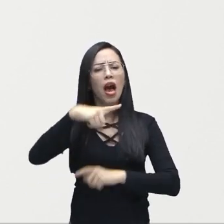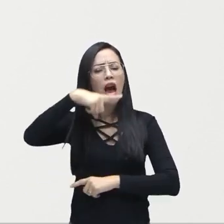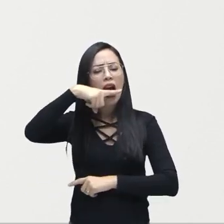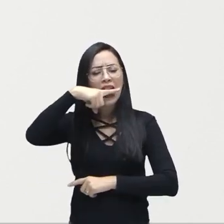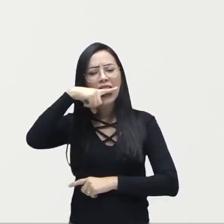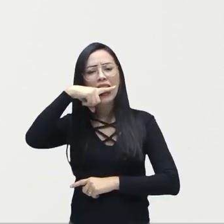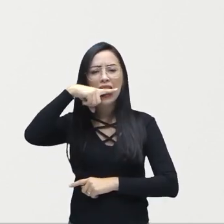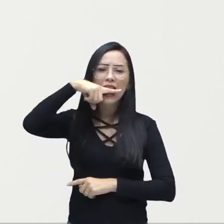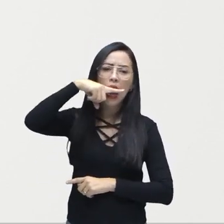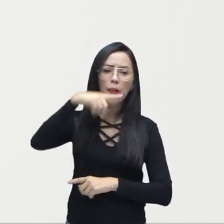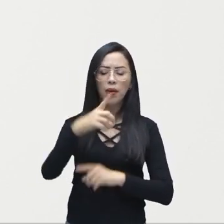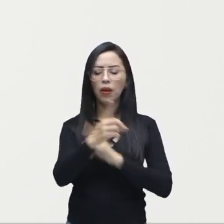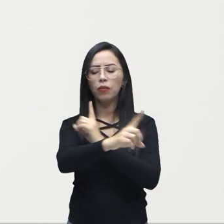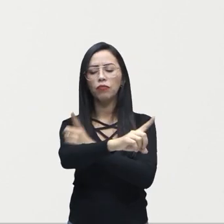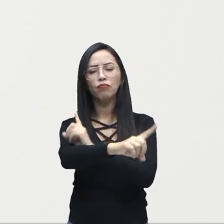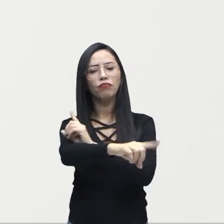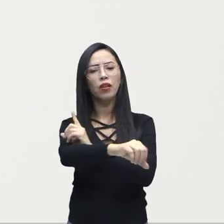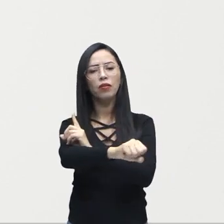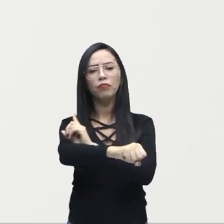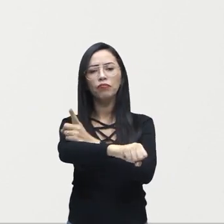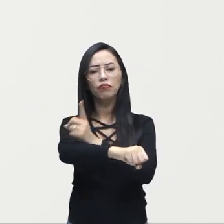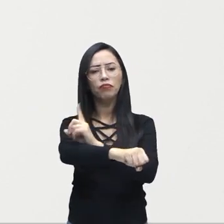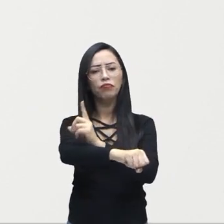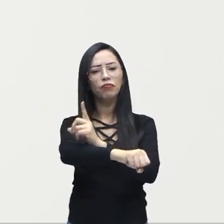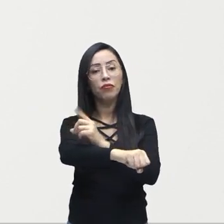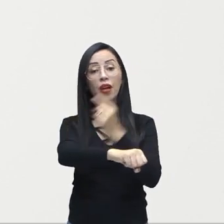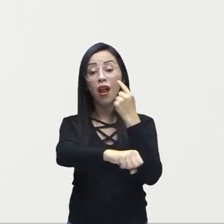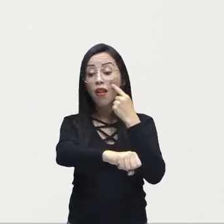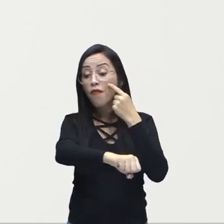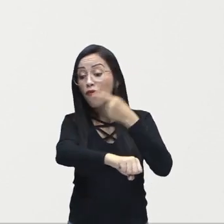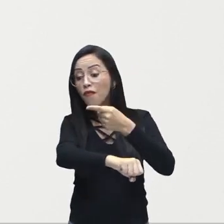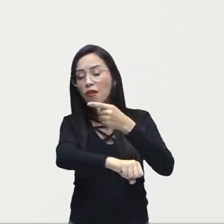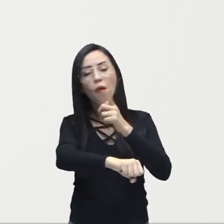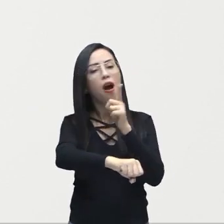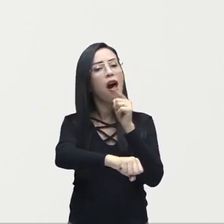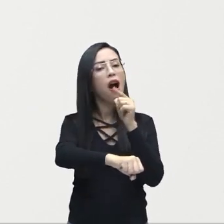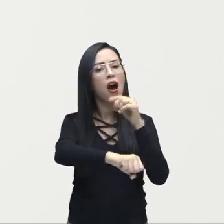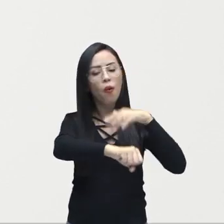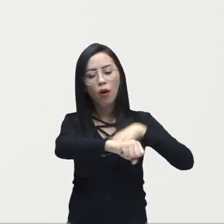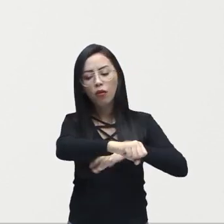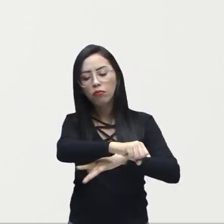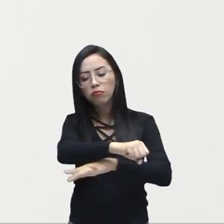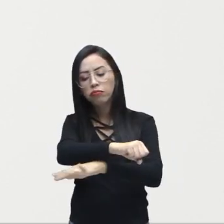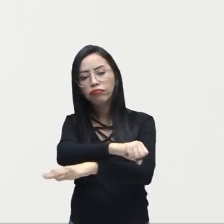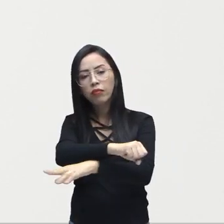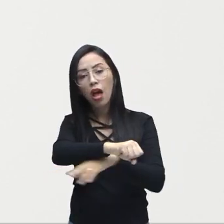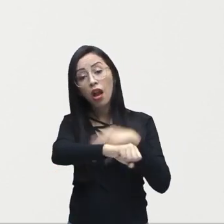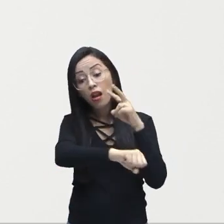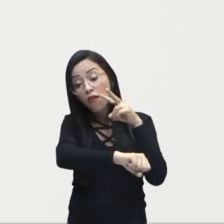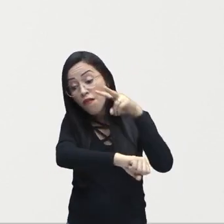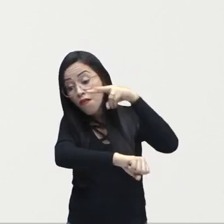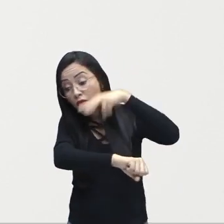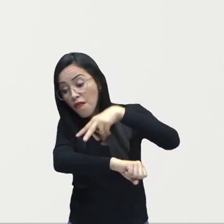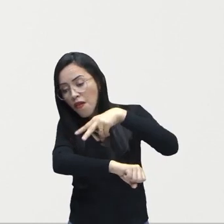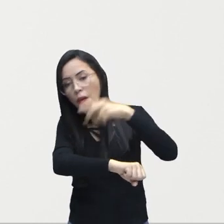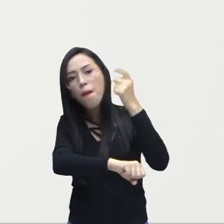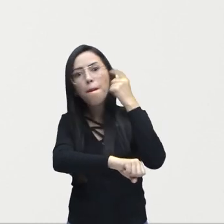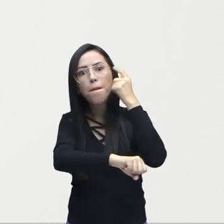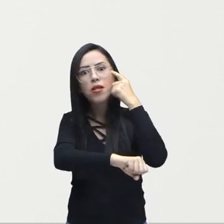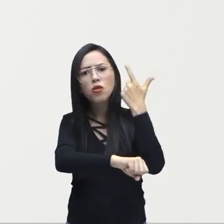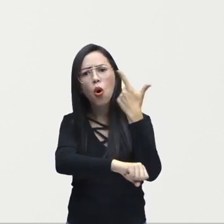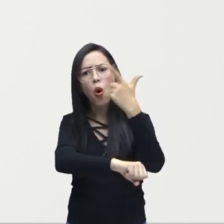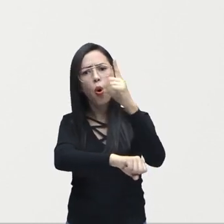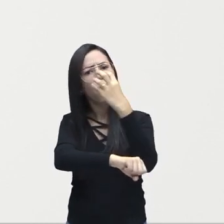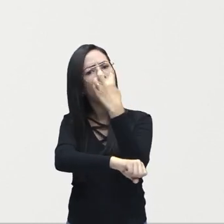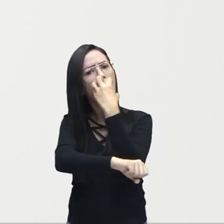para baixo, viu sua própria imagem refletida na água. Pensando ver outro cão, cobiçou-lhe logo o osso e pôs-se a